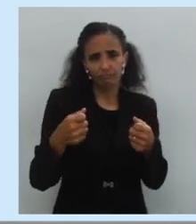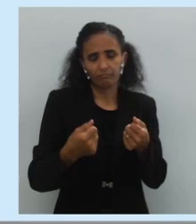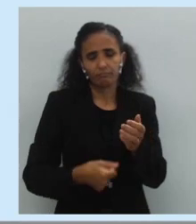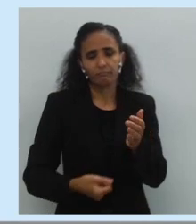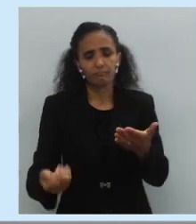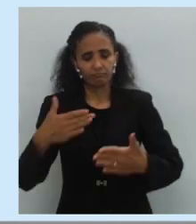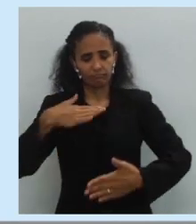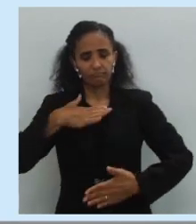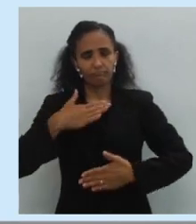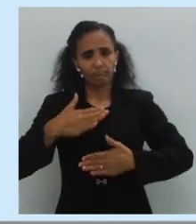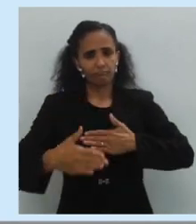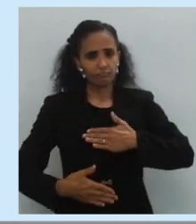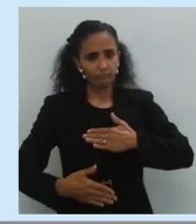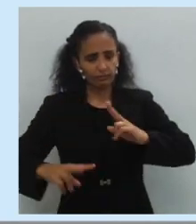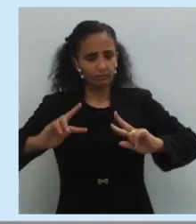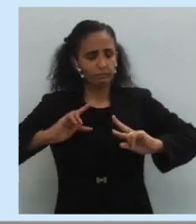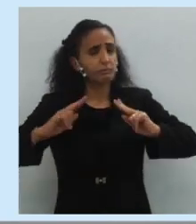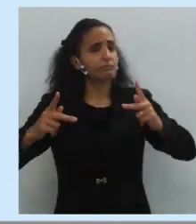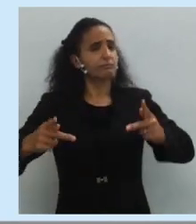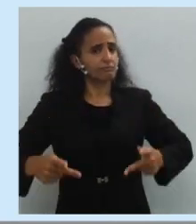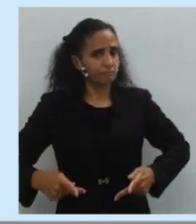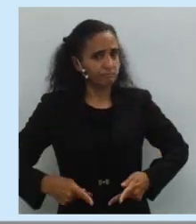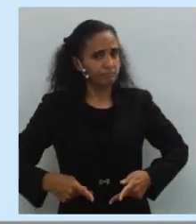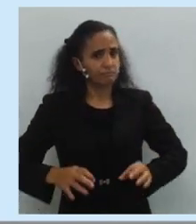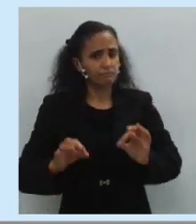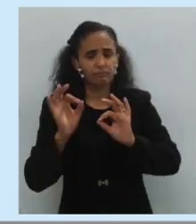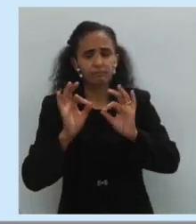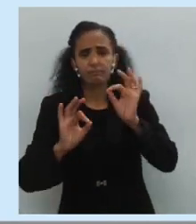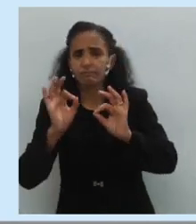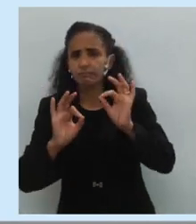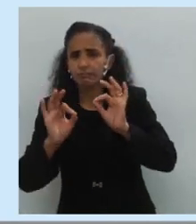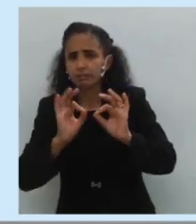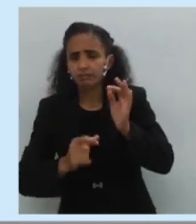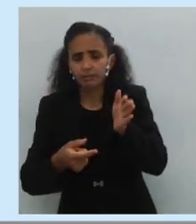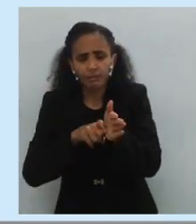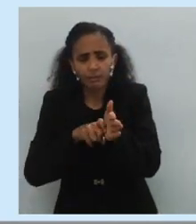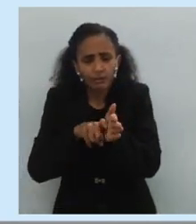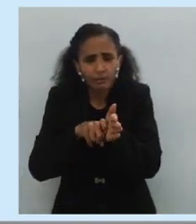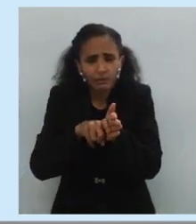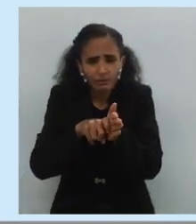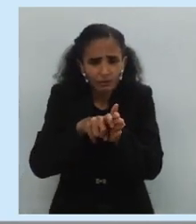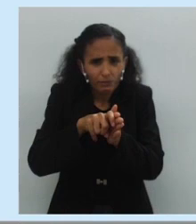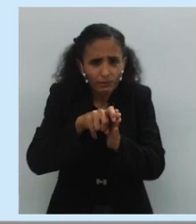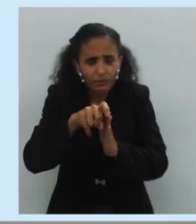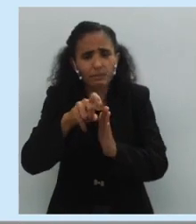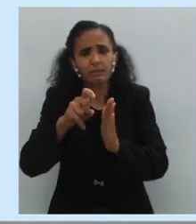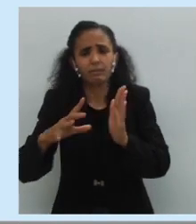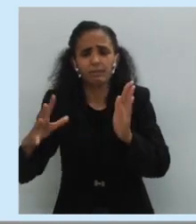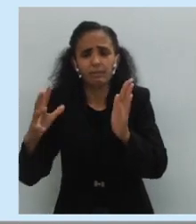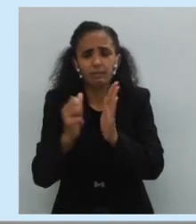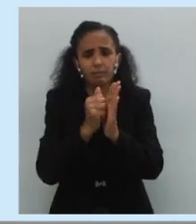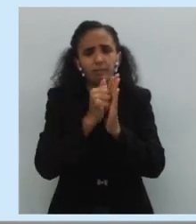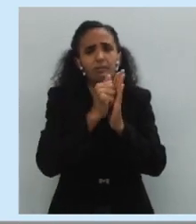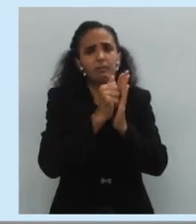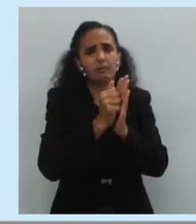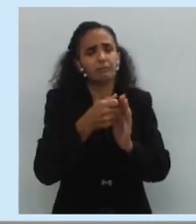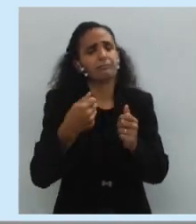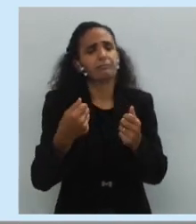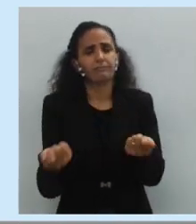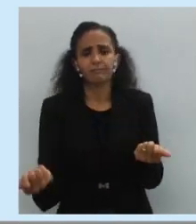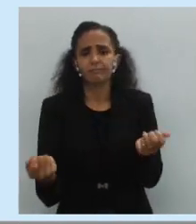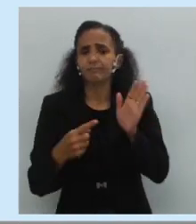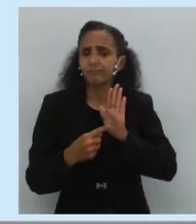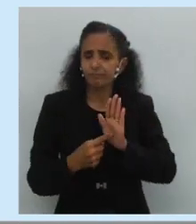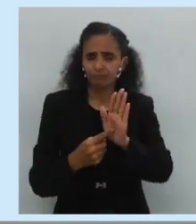para verificar o anticorpo do HIV e para medir a quantidade de vírus do HIV